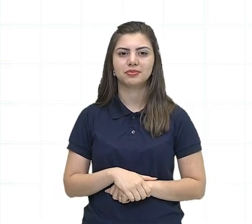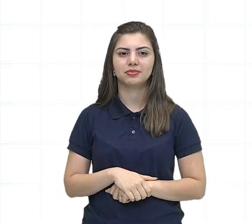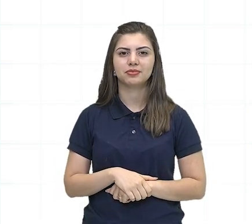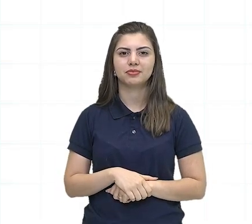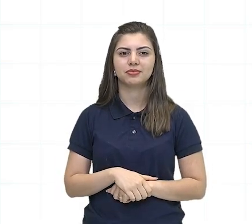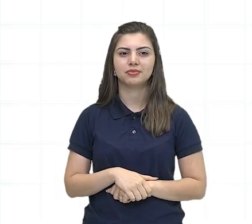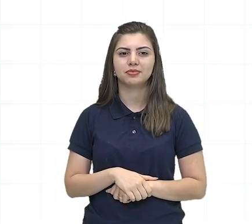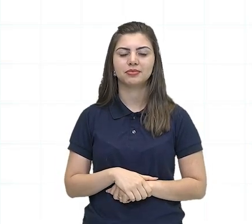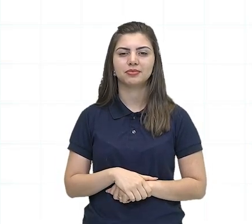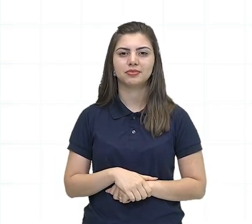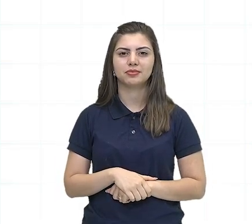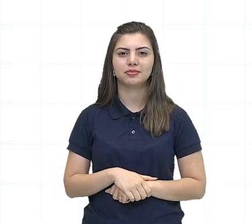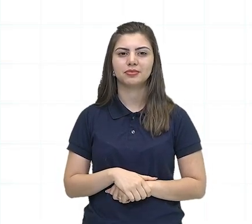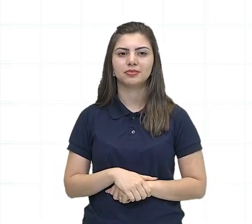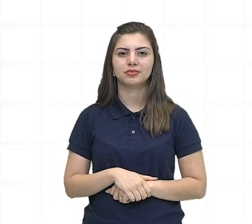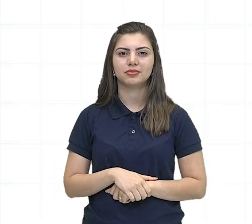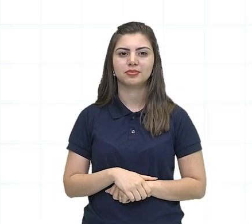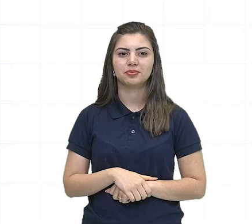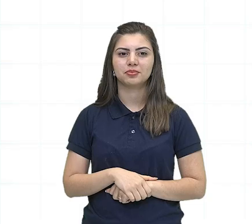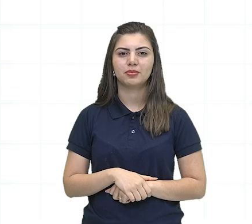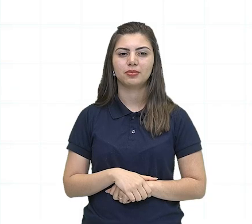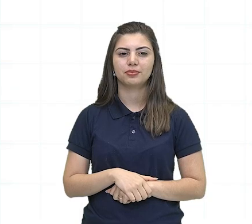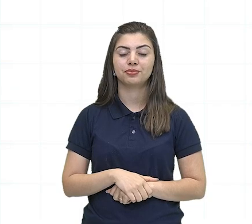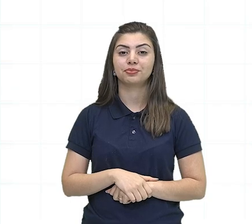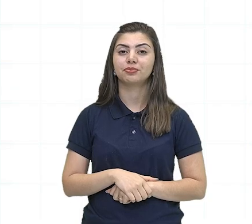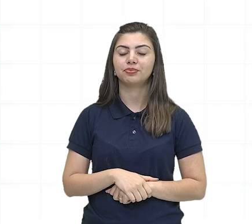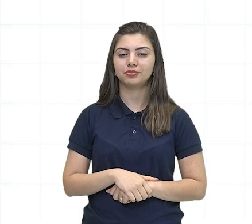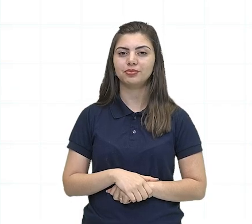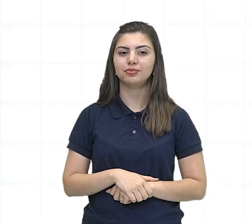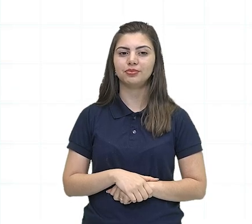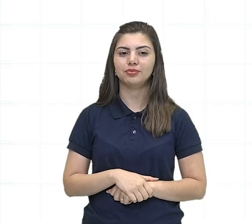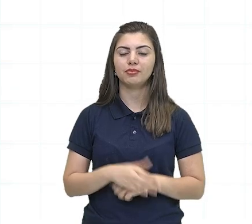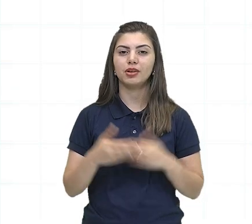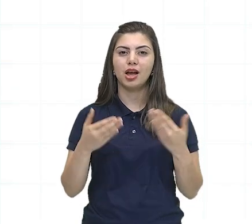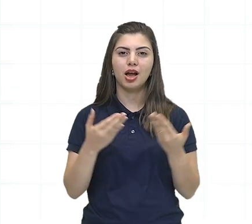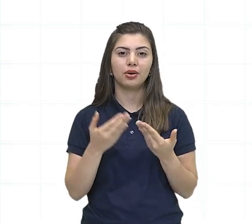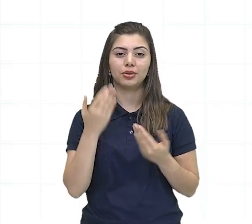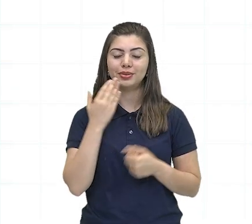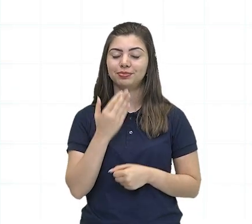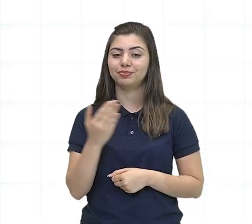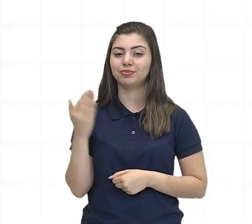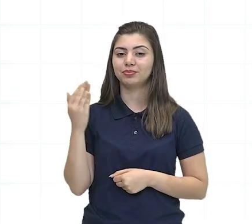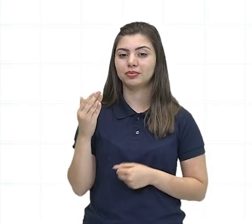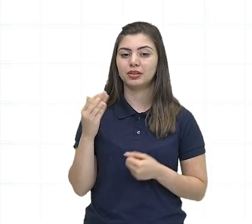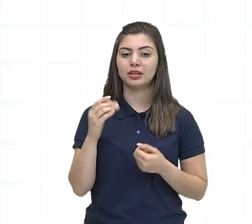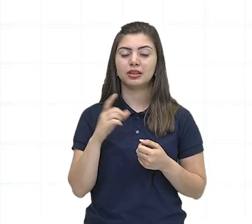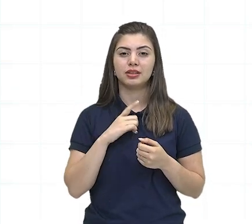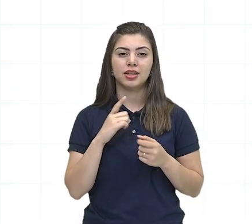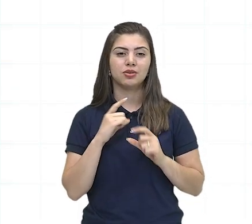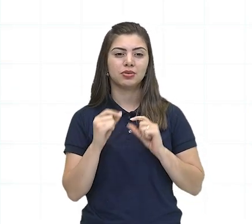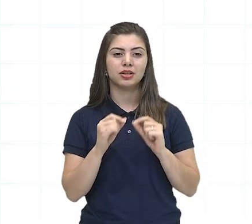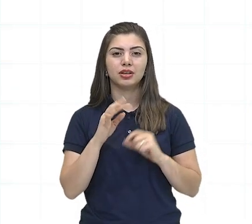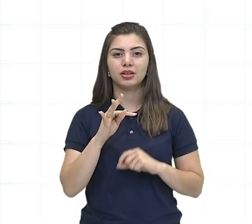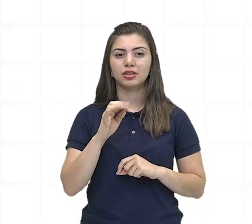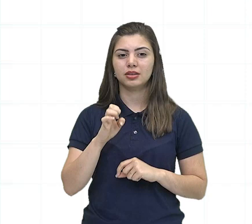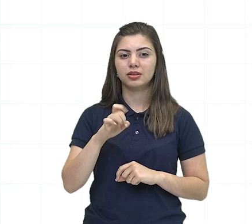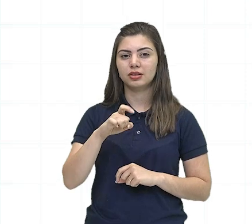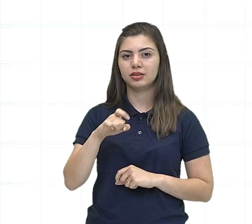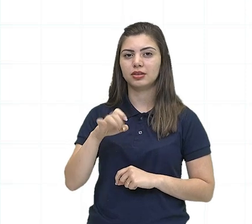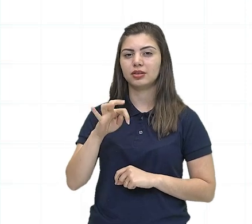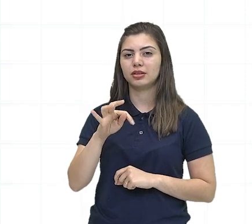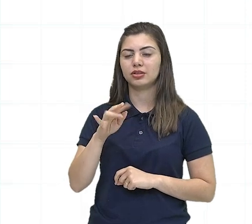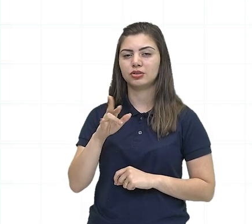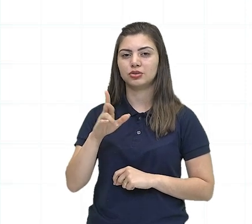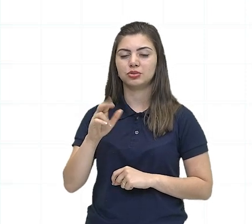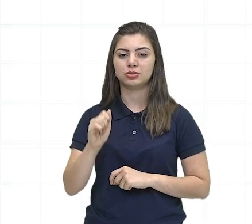Vamos dar continuidade, vamos falar agora sobre a textura. Podemos apreciar e reconhecer a textura tanto através